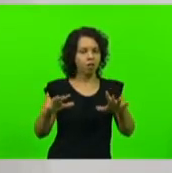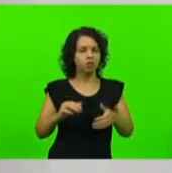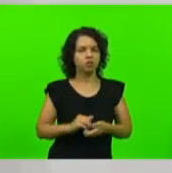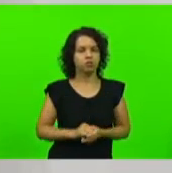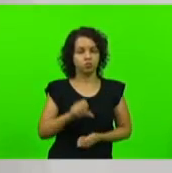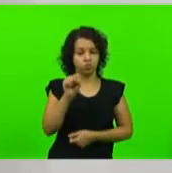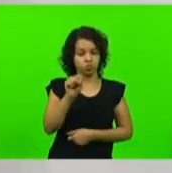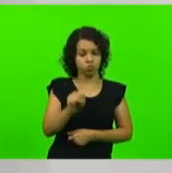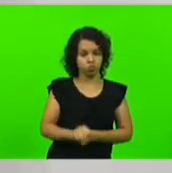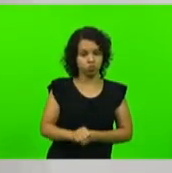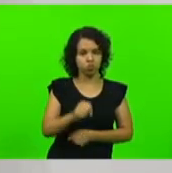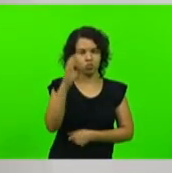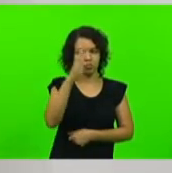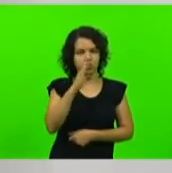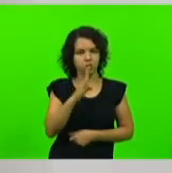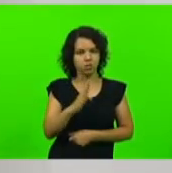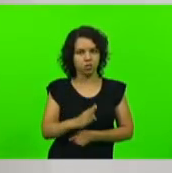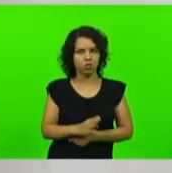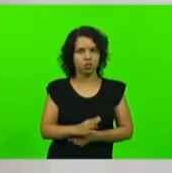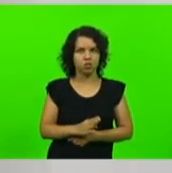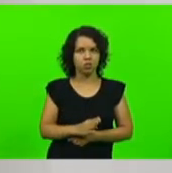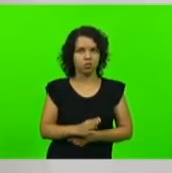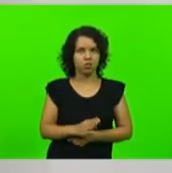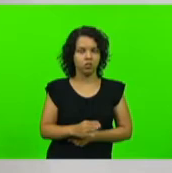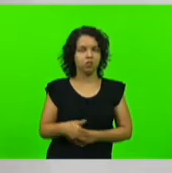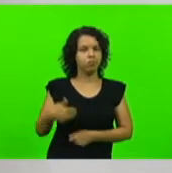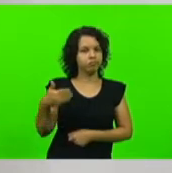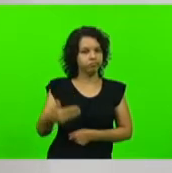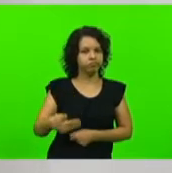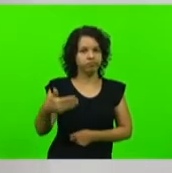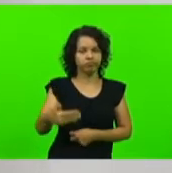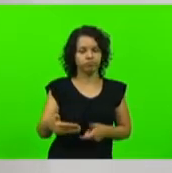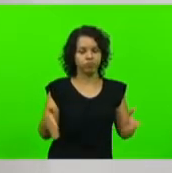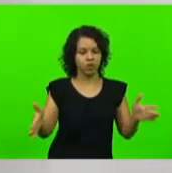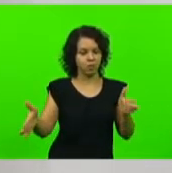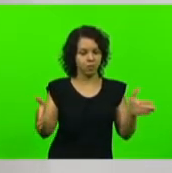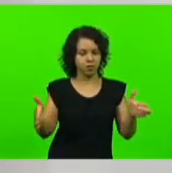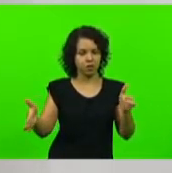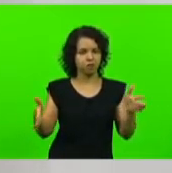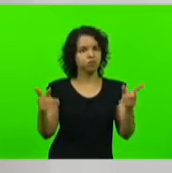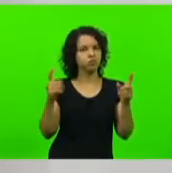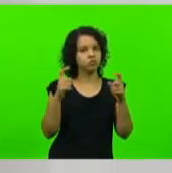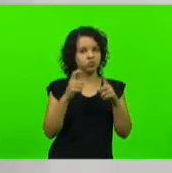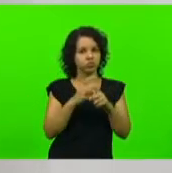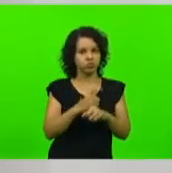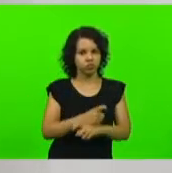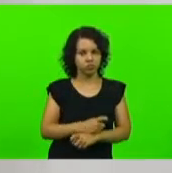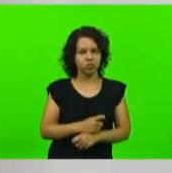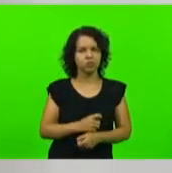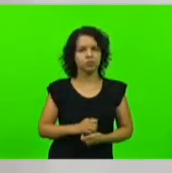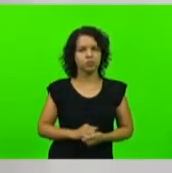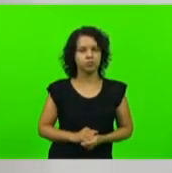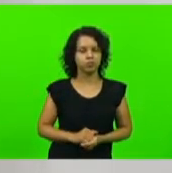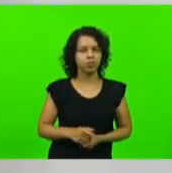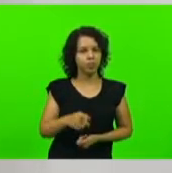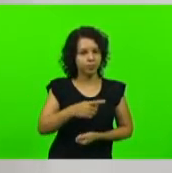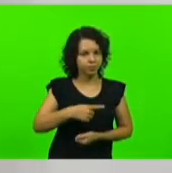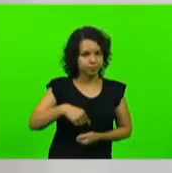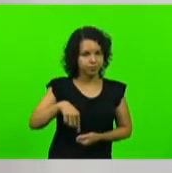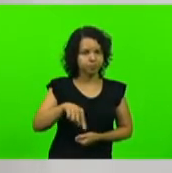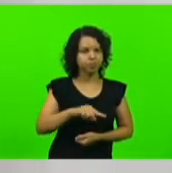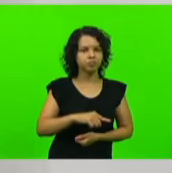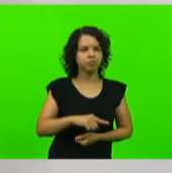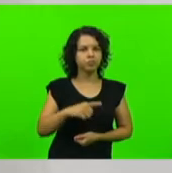Brasil ia viver tempos muito difíceis, que nós teríamos